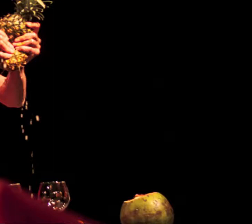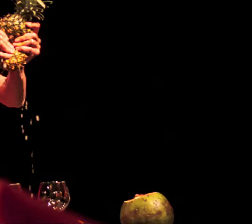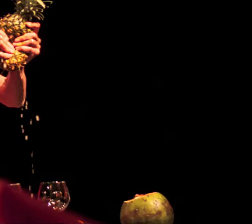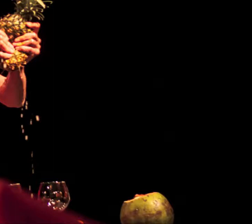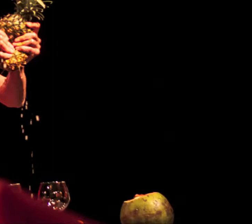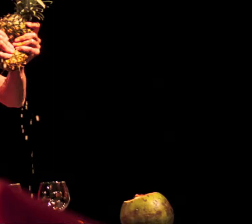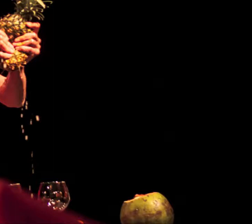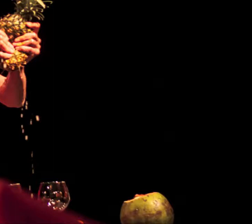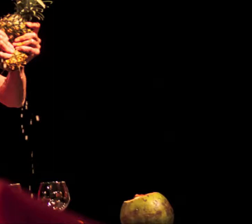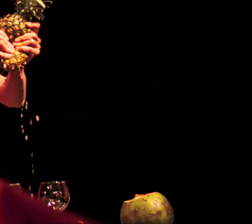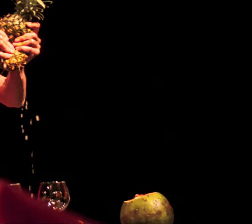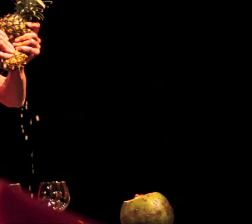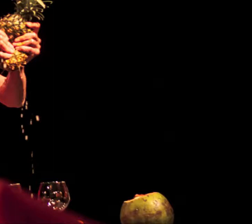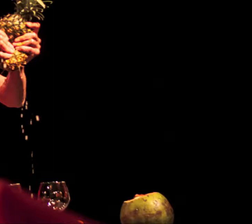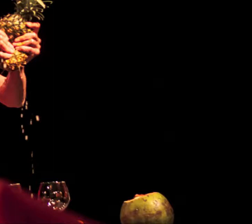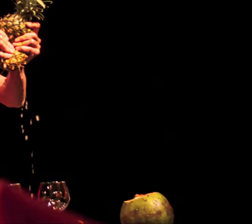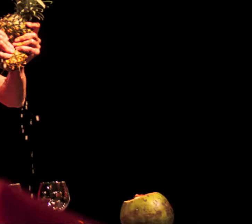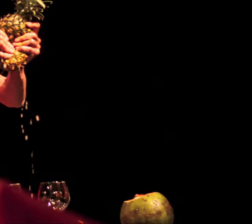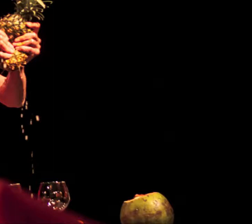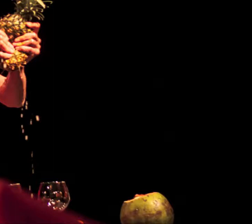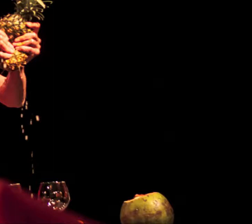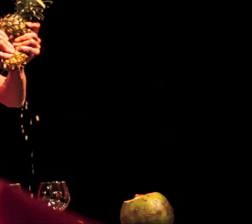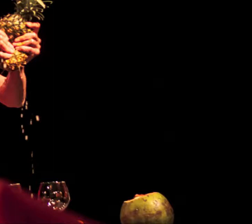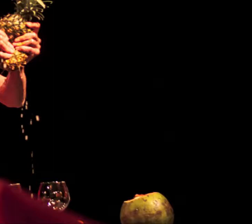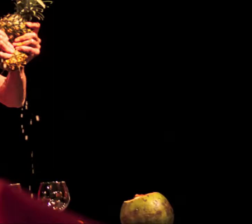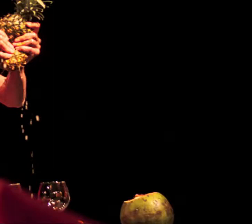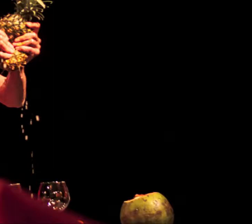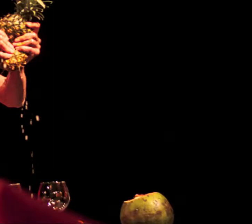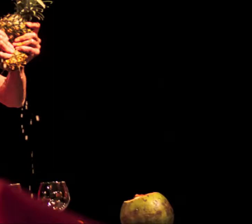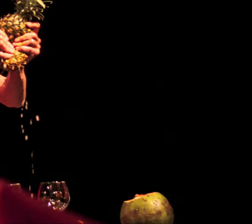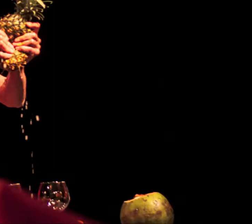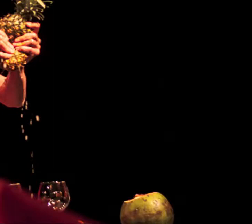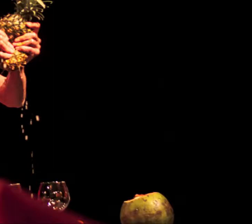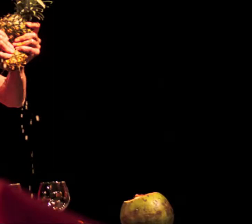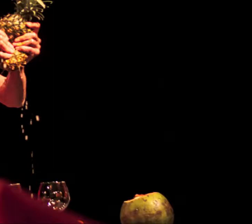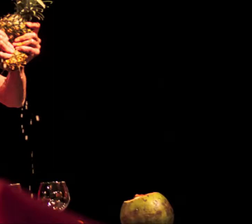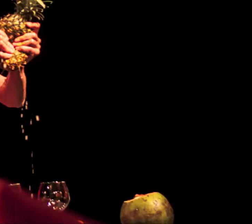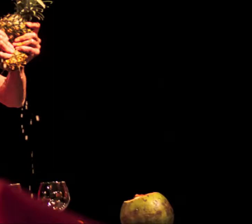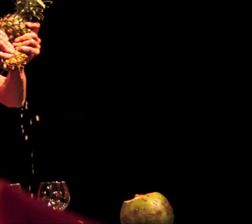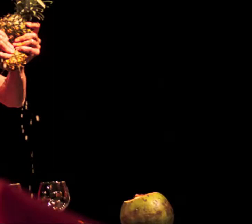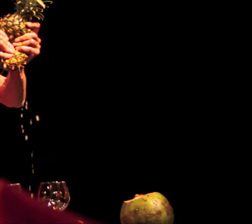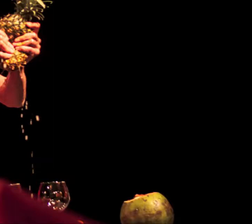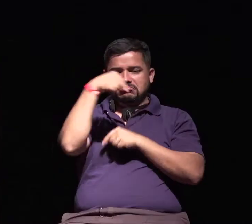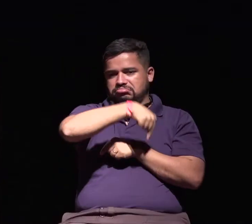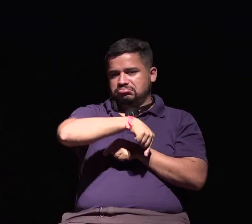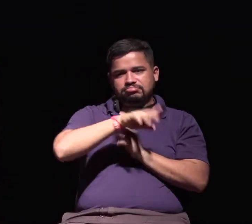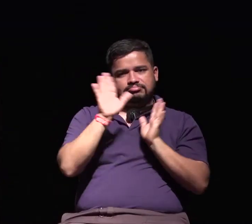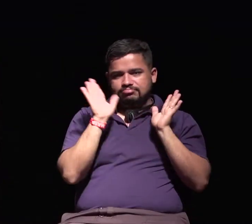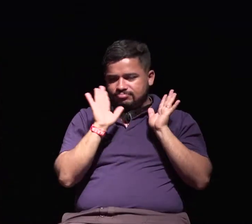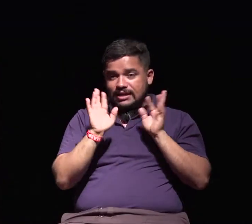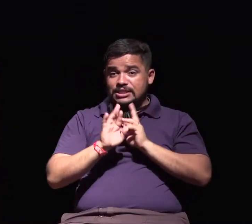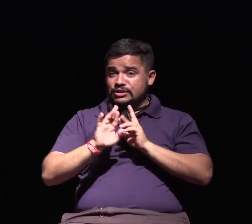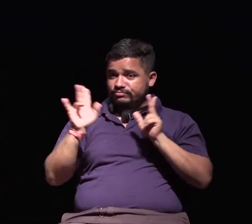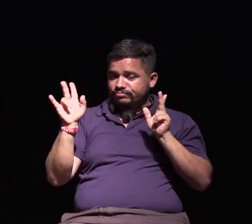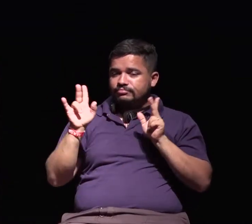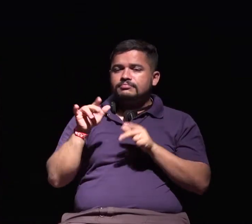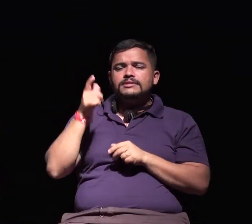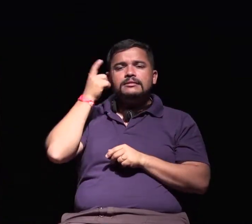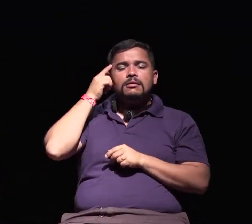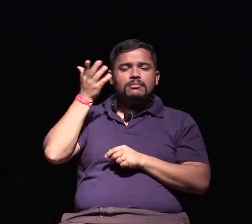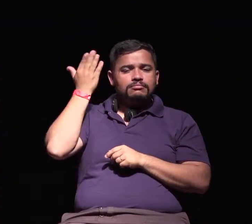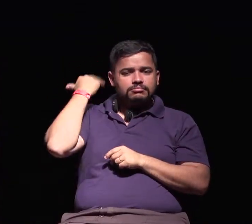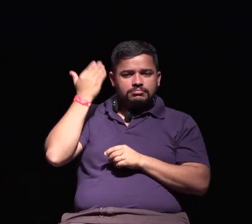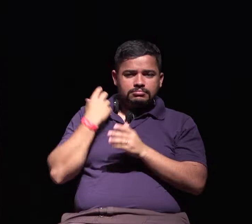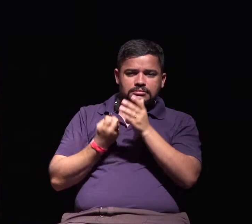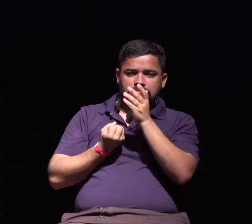2000, ser conhecedores de tudo que era produzido na Europa, mas não vice-versa. Vale lembrar que, no momento da criação